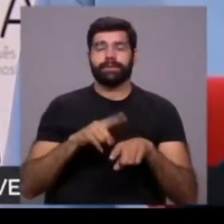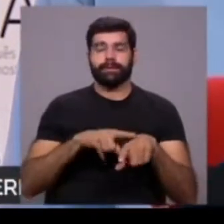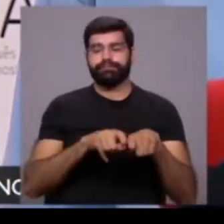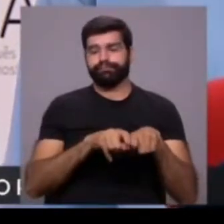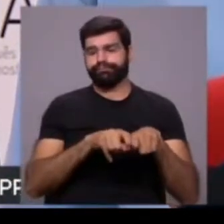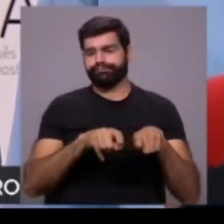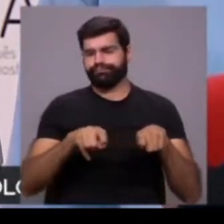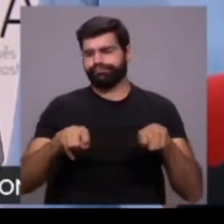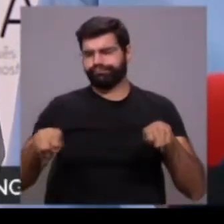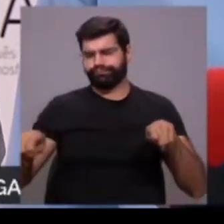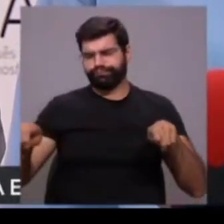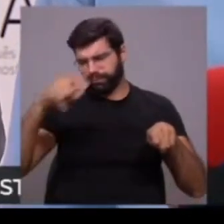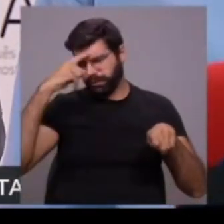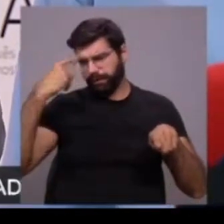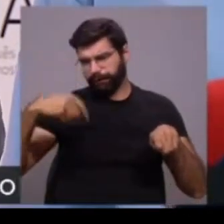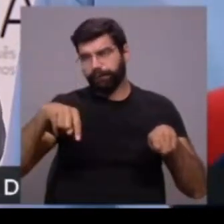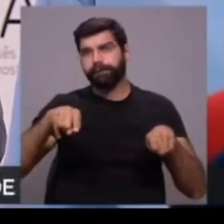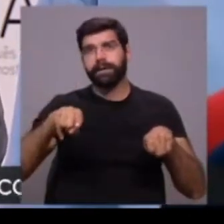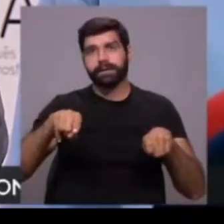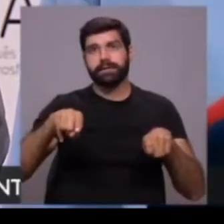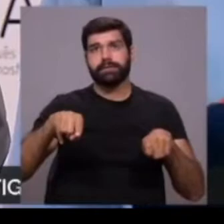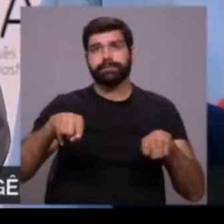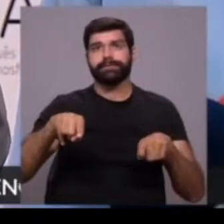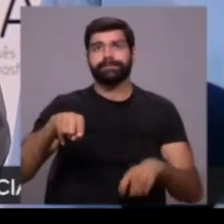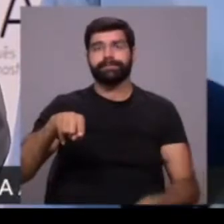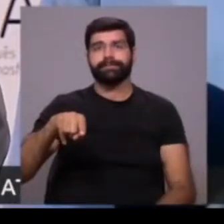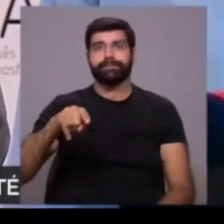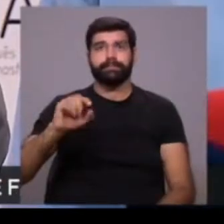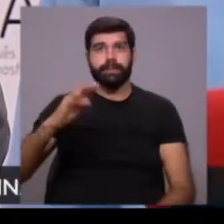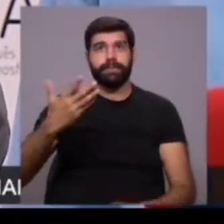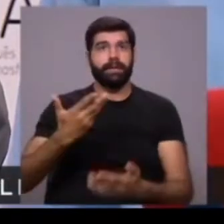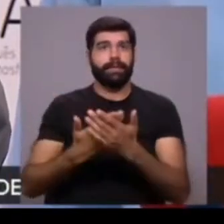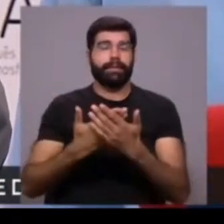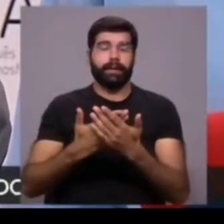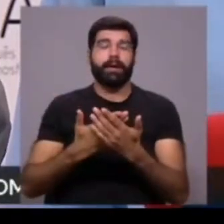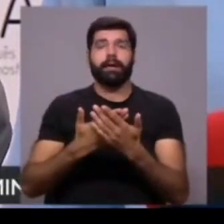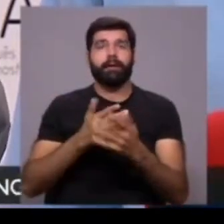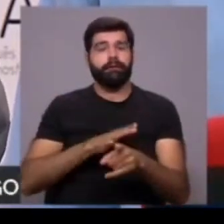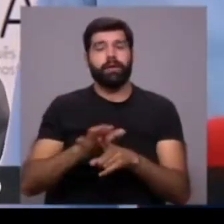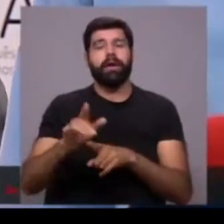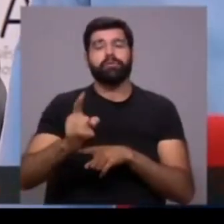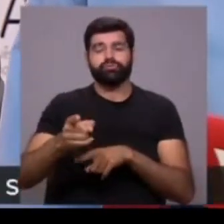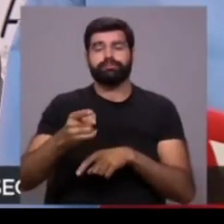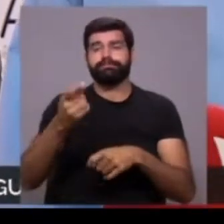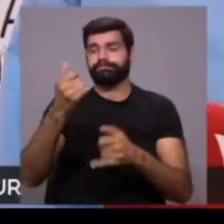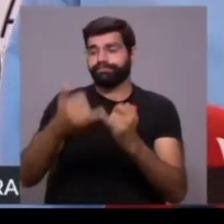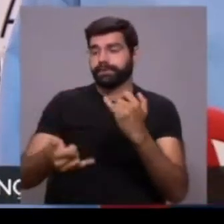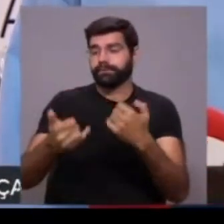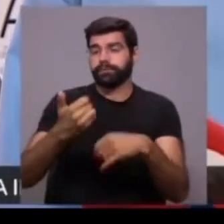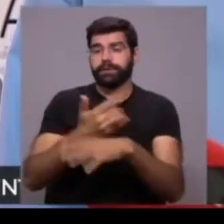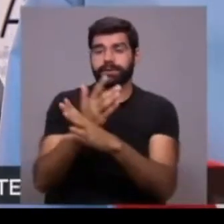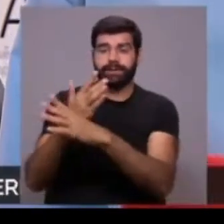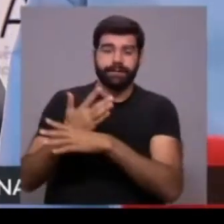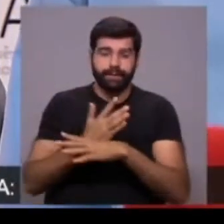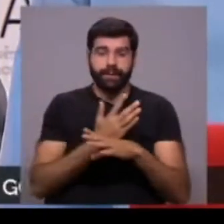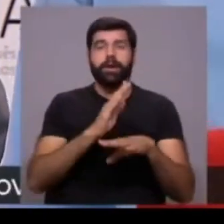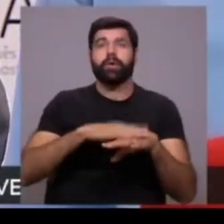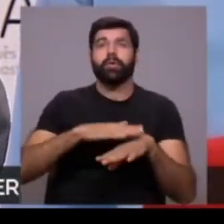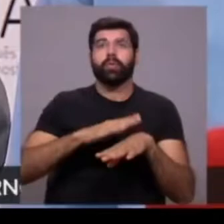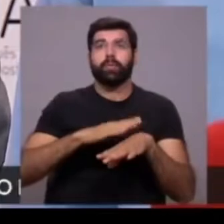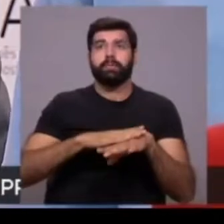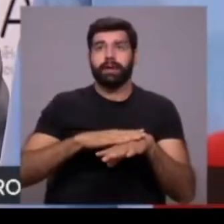do ponto de vista climático primeiro tem consequências desde logo sobre o risco de incêndio porque obviamente aumenta